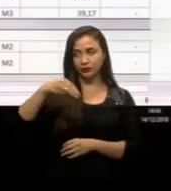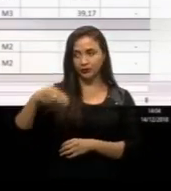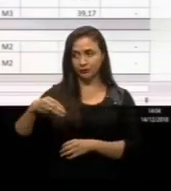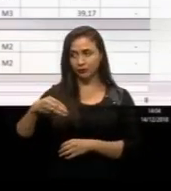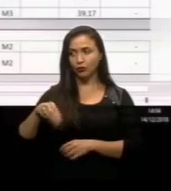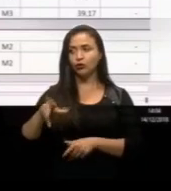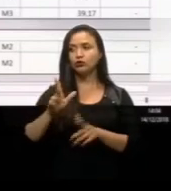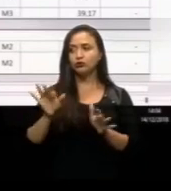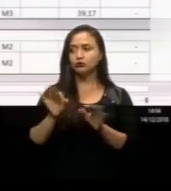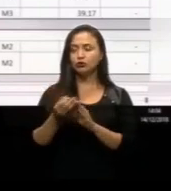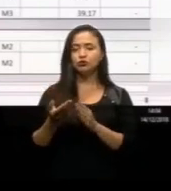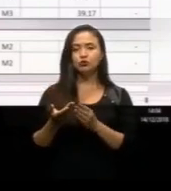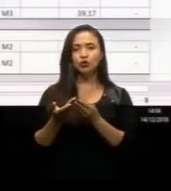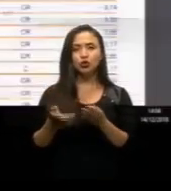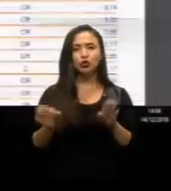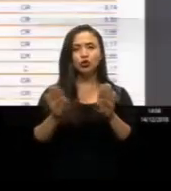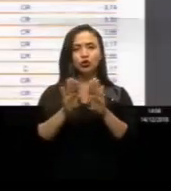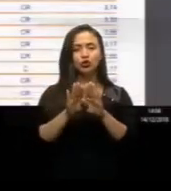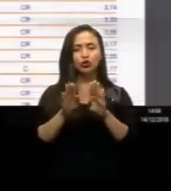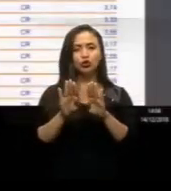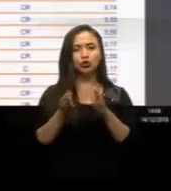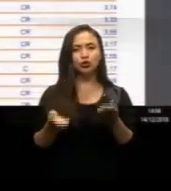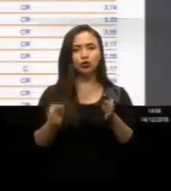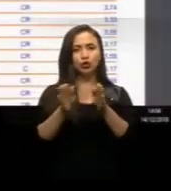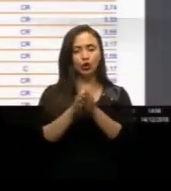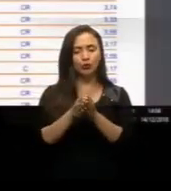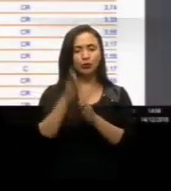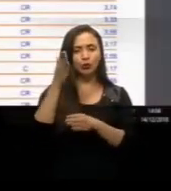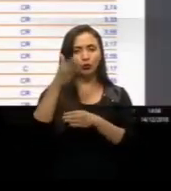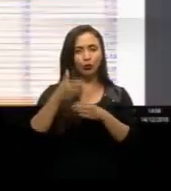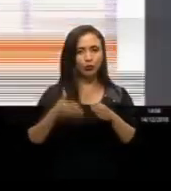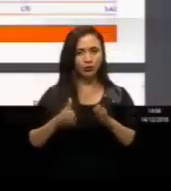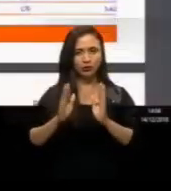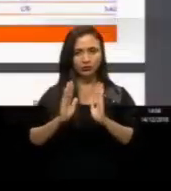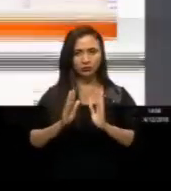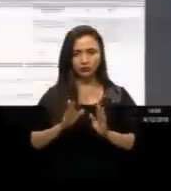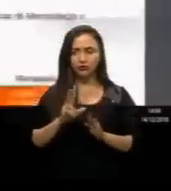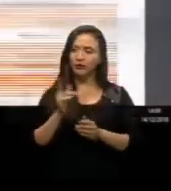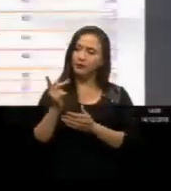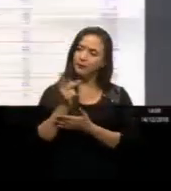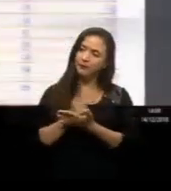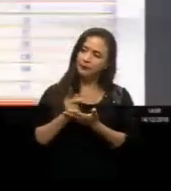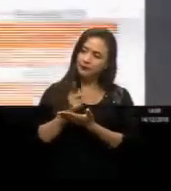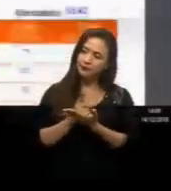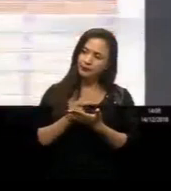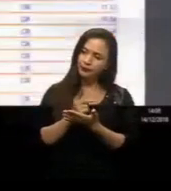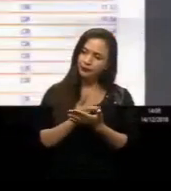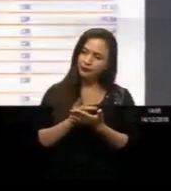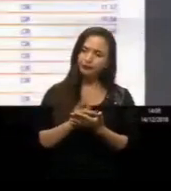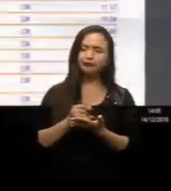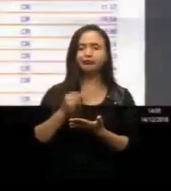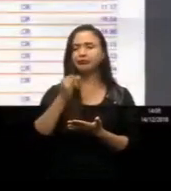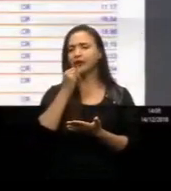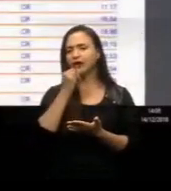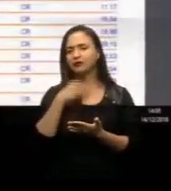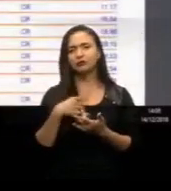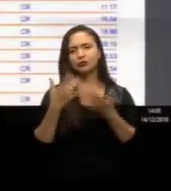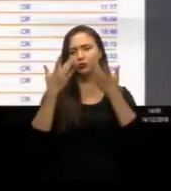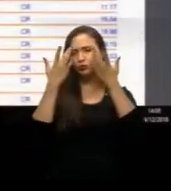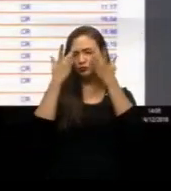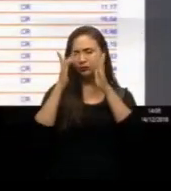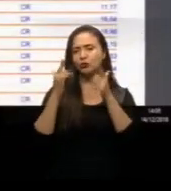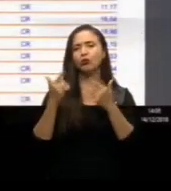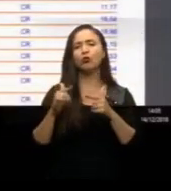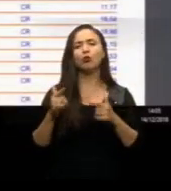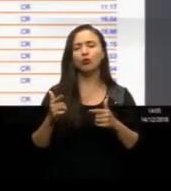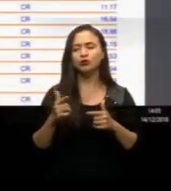e cortado. Então, bom, vamos lá no nosso item Sinap e vamos procurar ele. Faz de conta que a gente não sabe onde que ele está. A gente